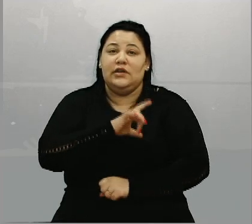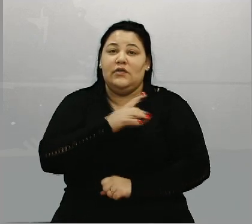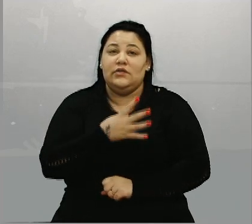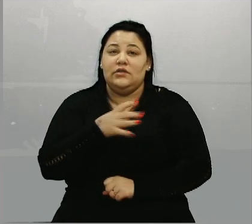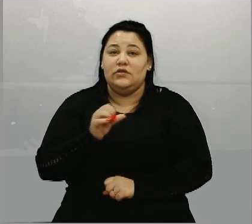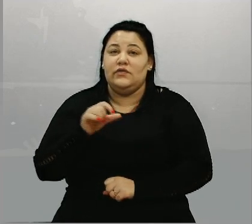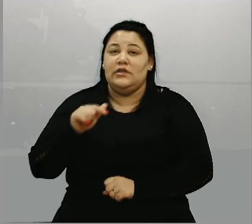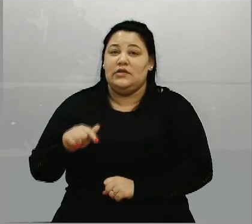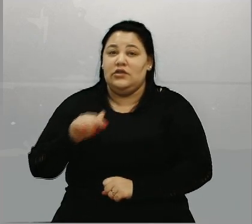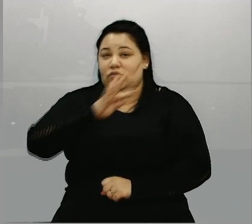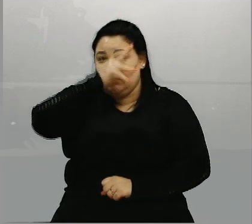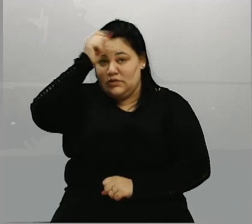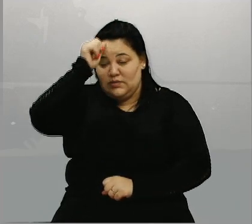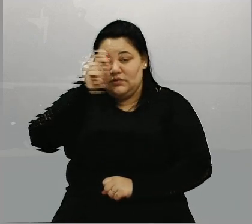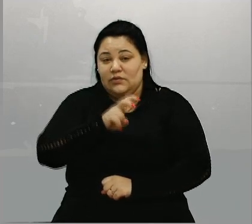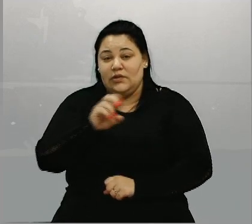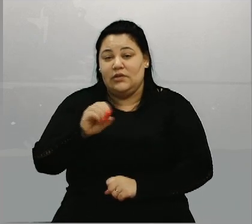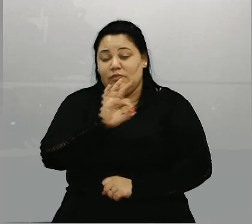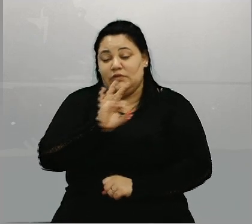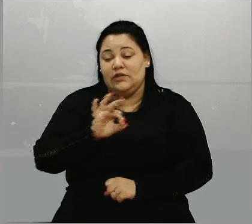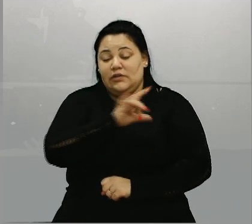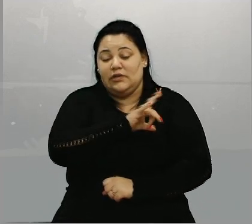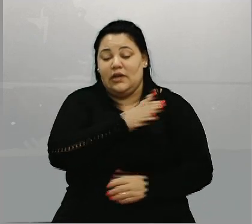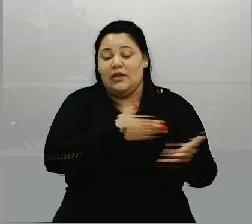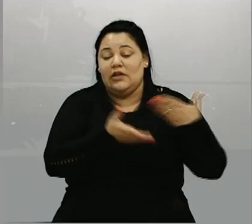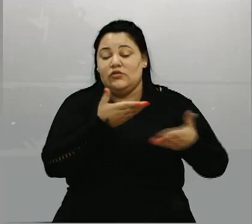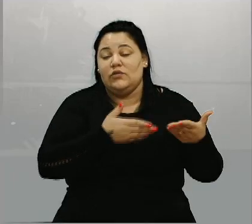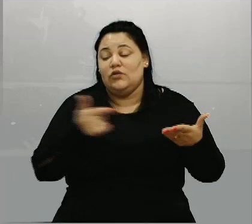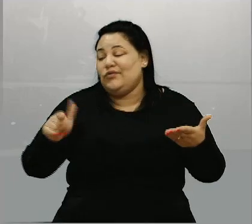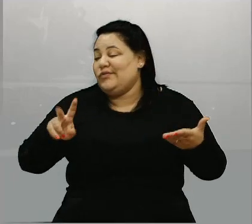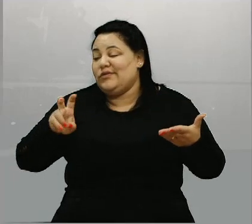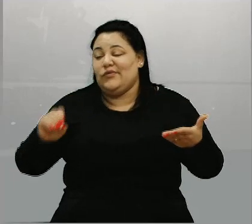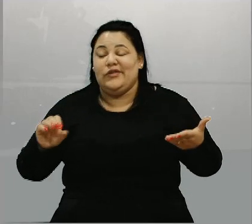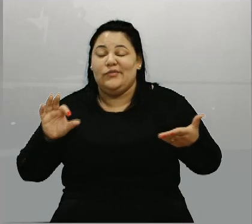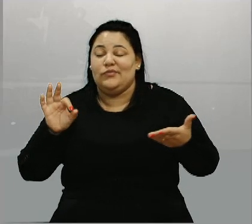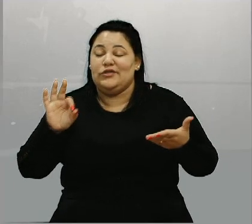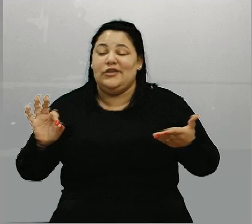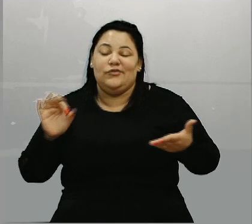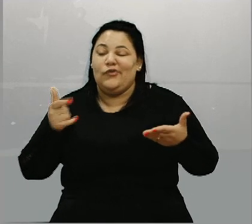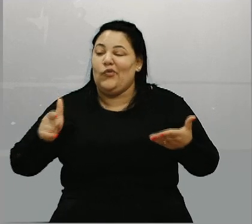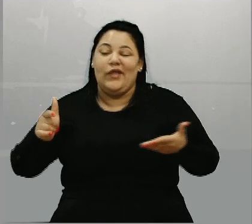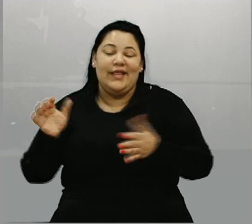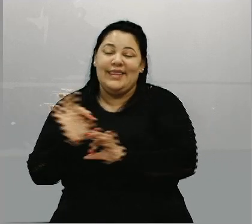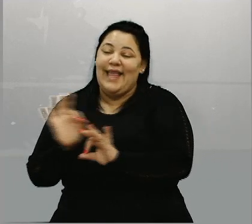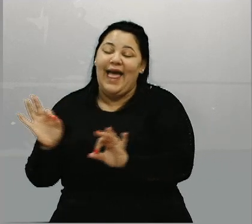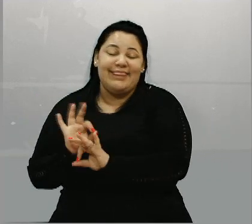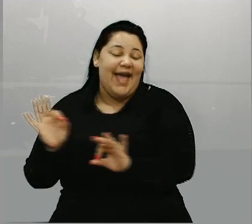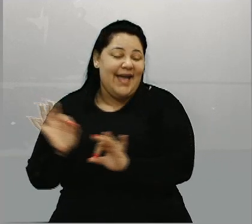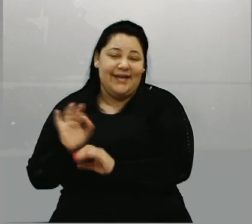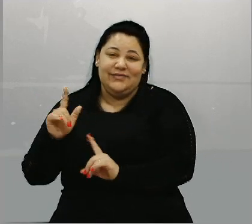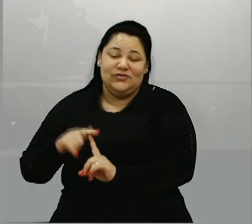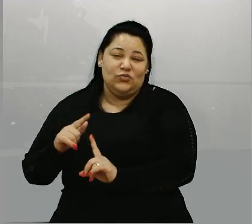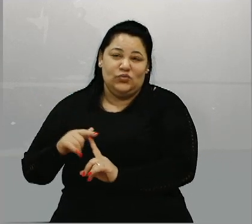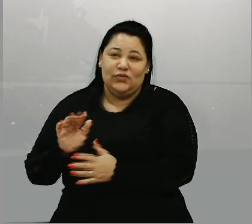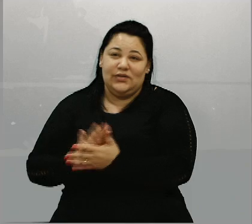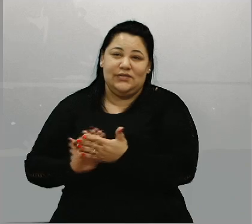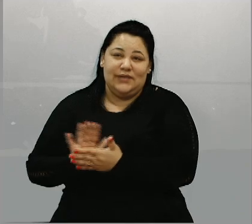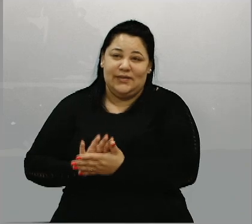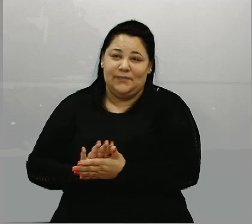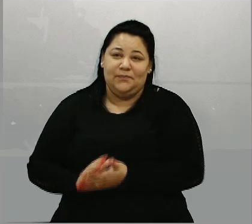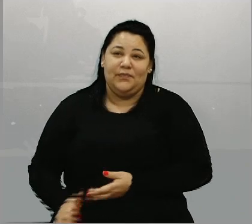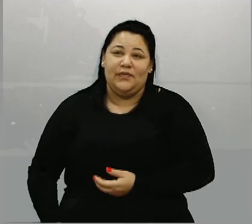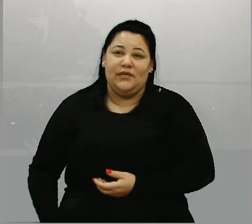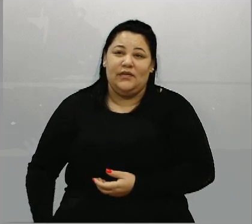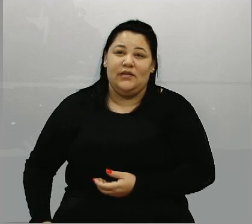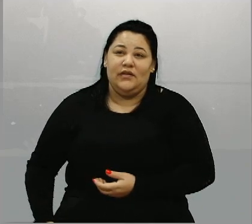municípios, 50% tem atendimento, os outros 50% não tem nenhum tipo de atendimento. 25% desses 50%